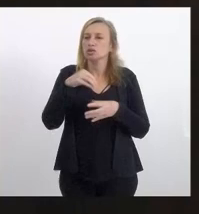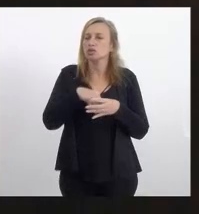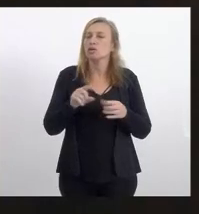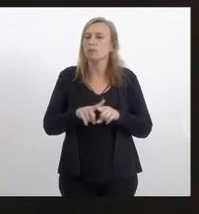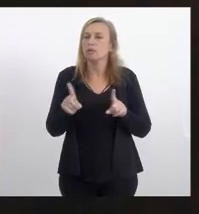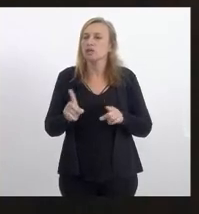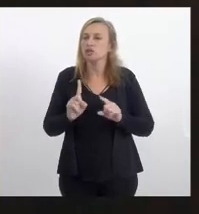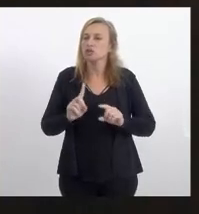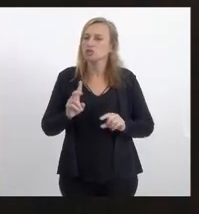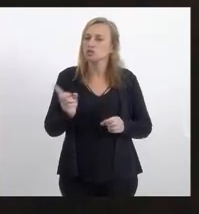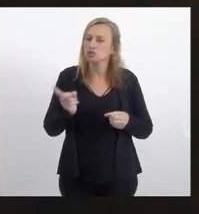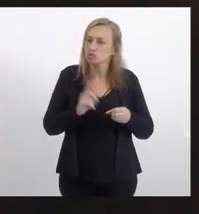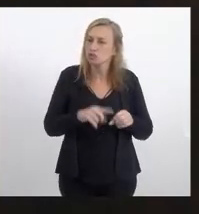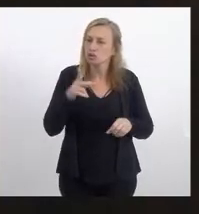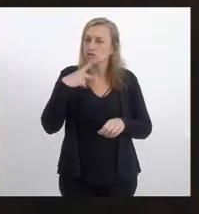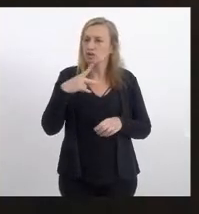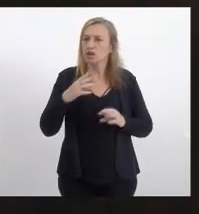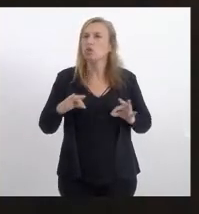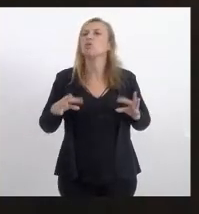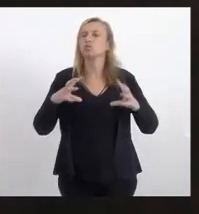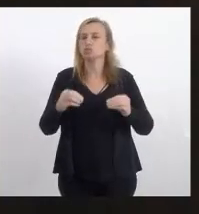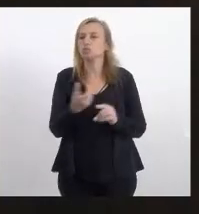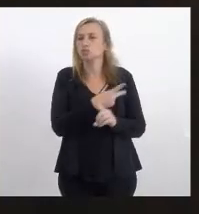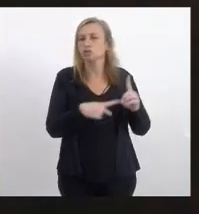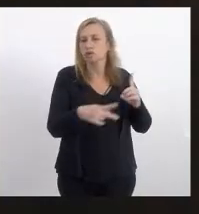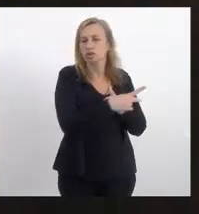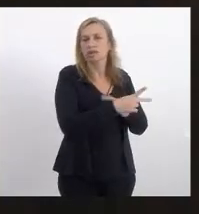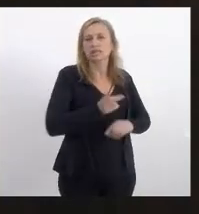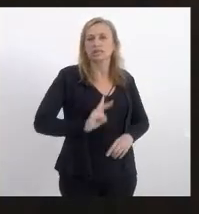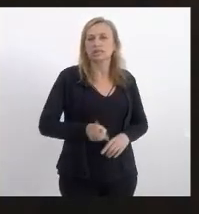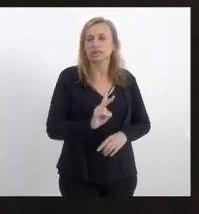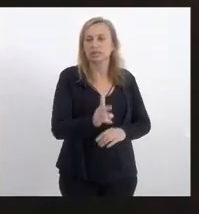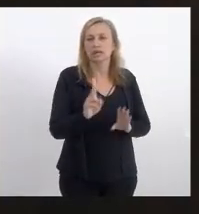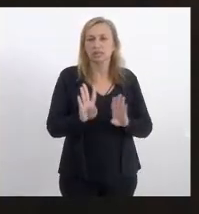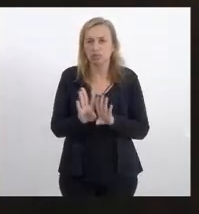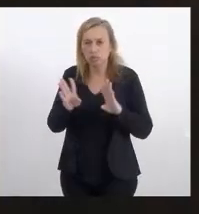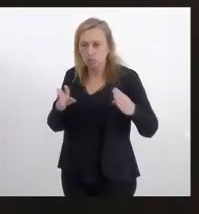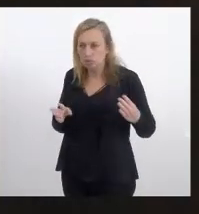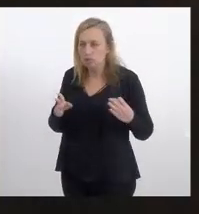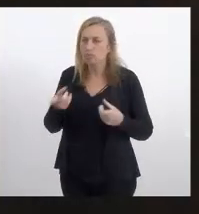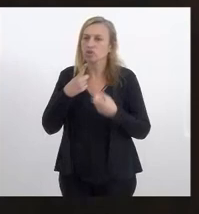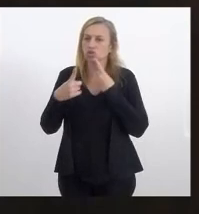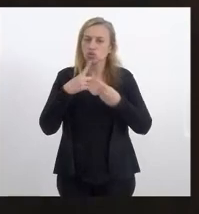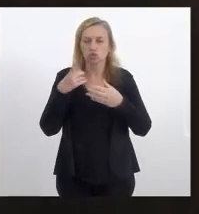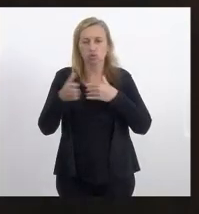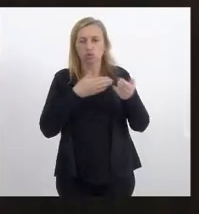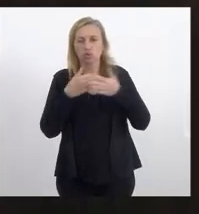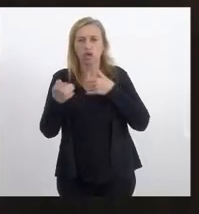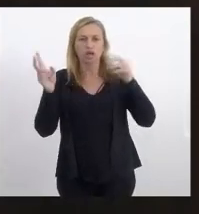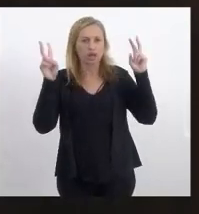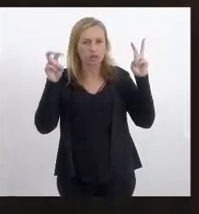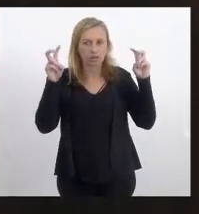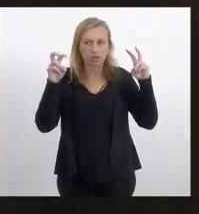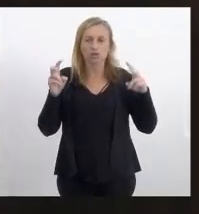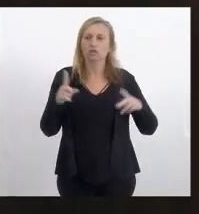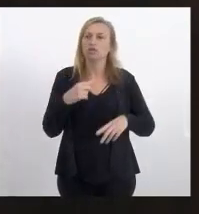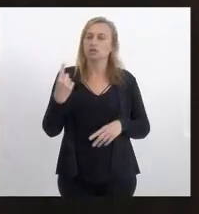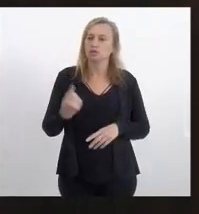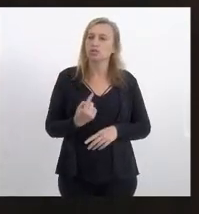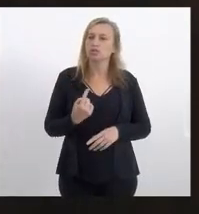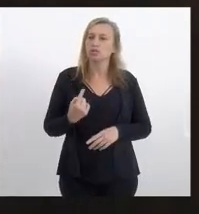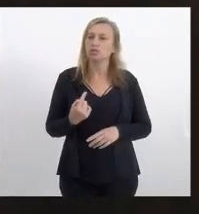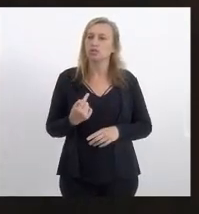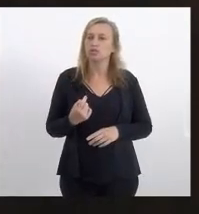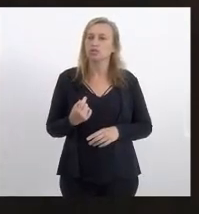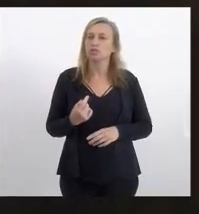volto a insistir com tudo e Previdência estará sempre de portas abertas para discutir qualquer assunto e a gente